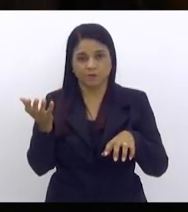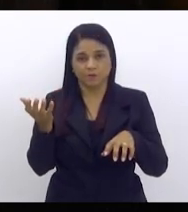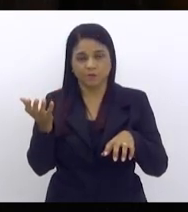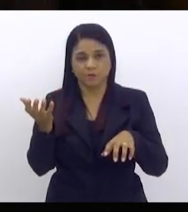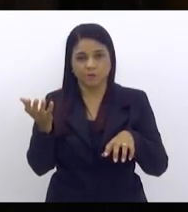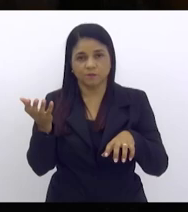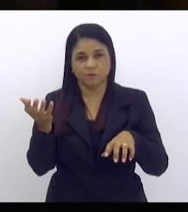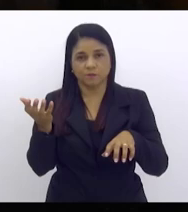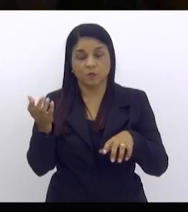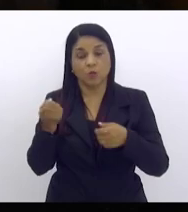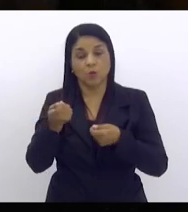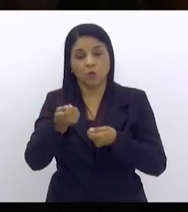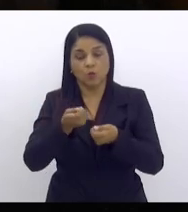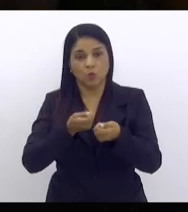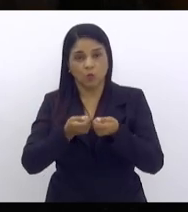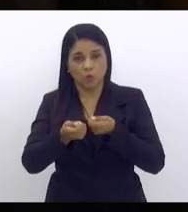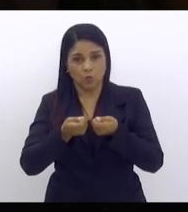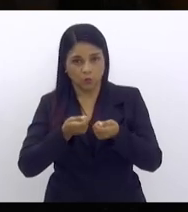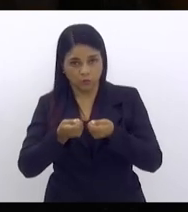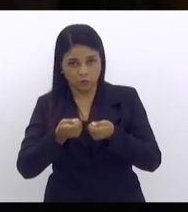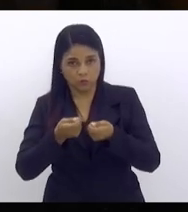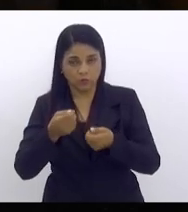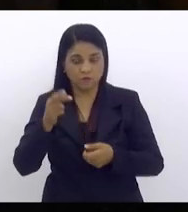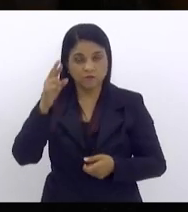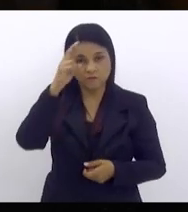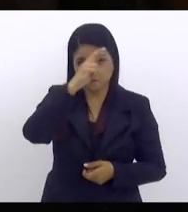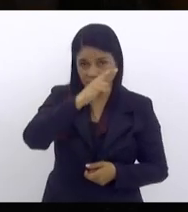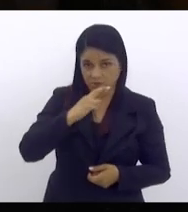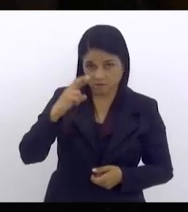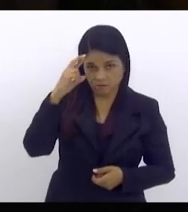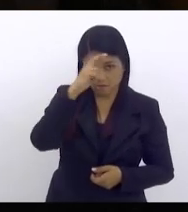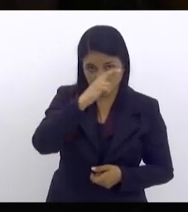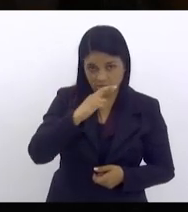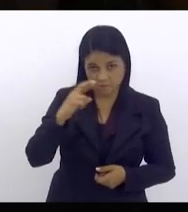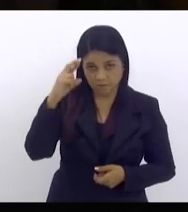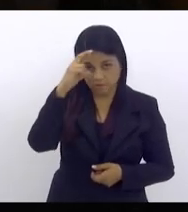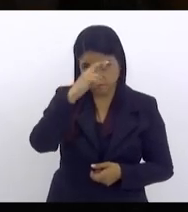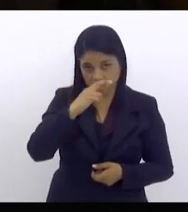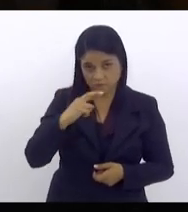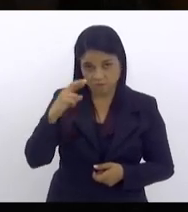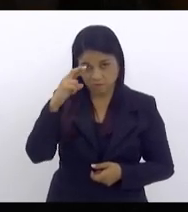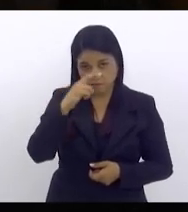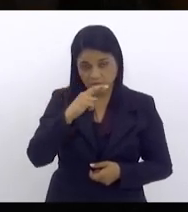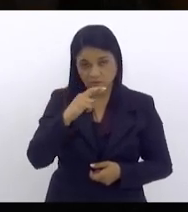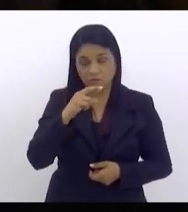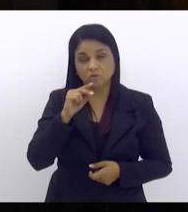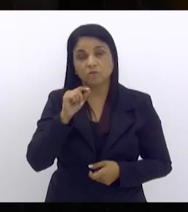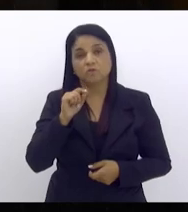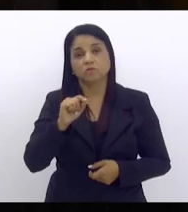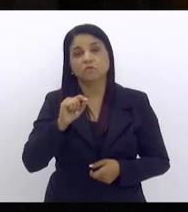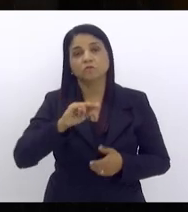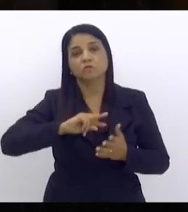faz o controle externo, isto é, a fiscalização daquilo que se chama